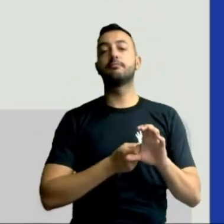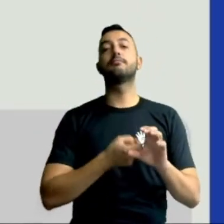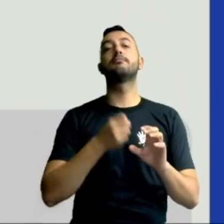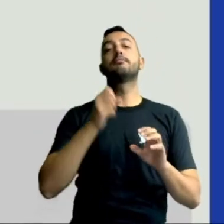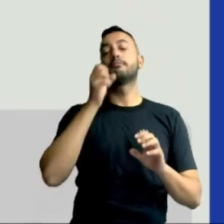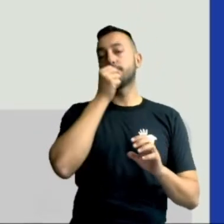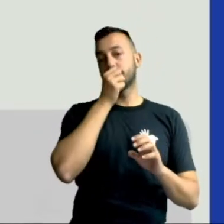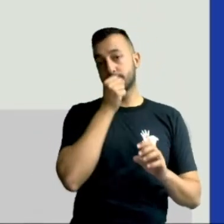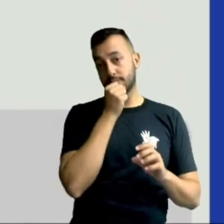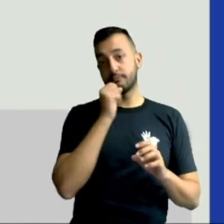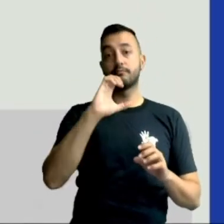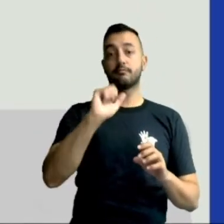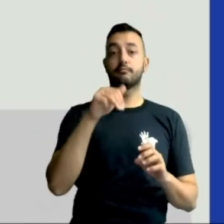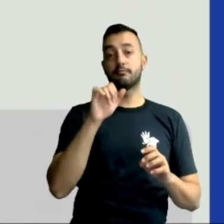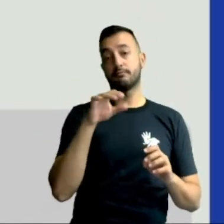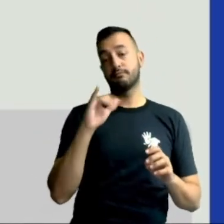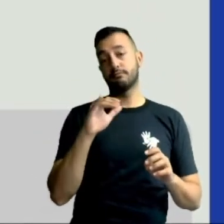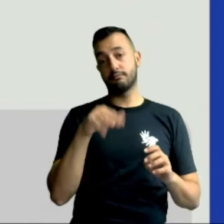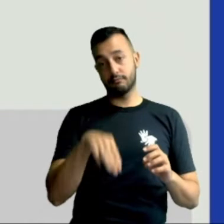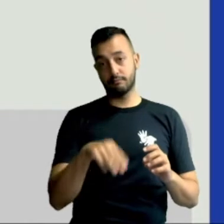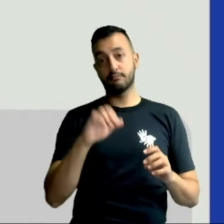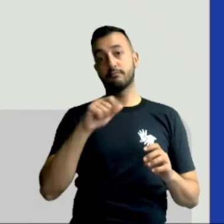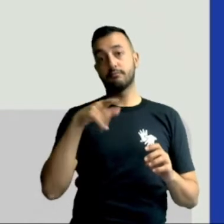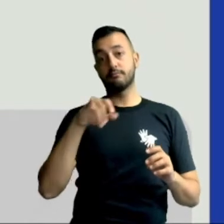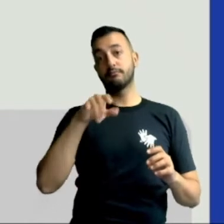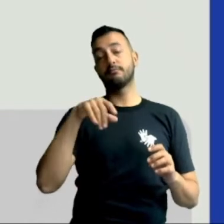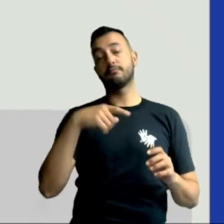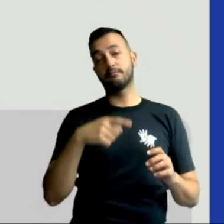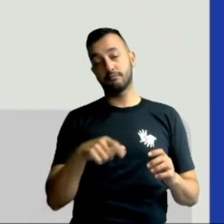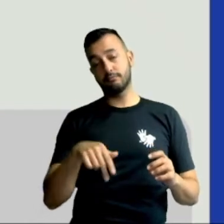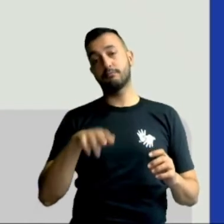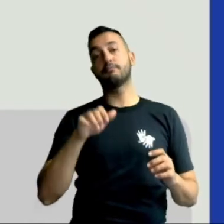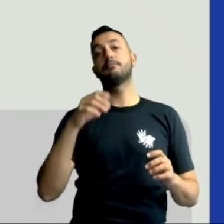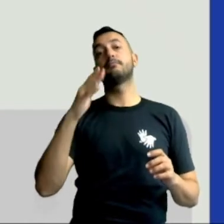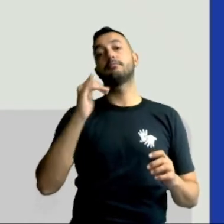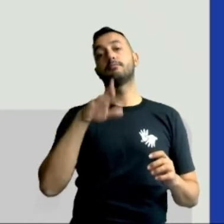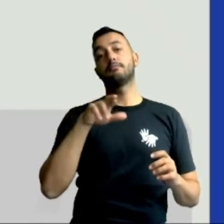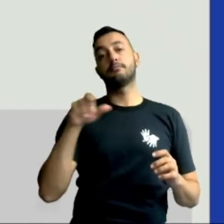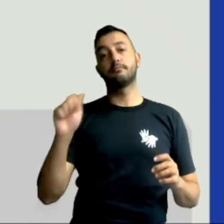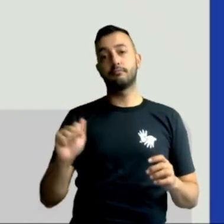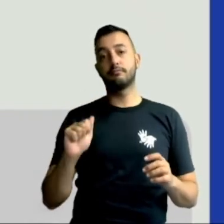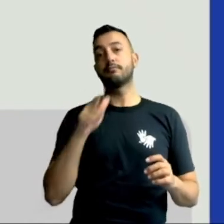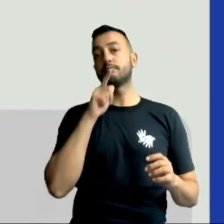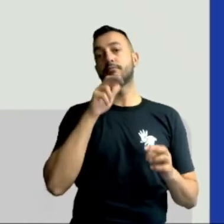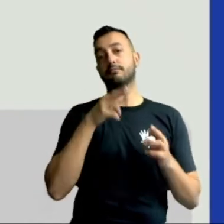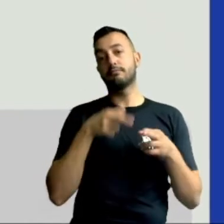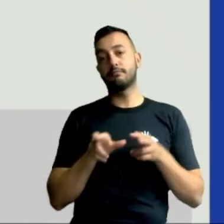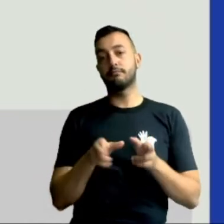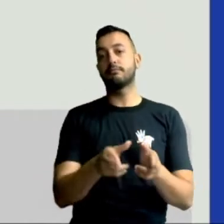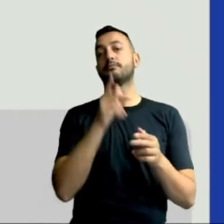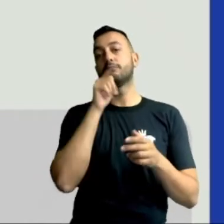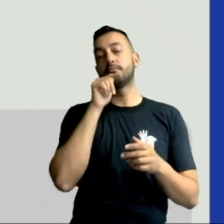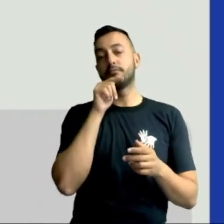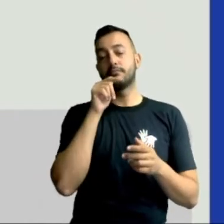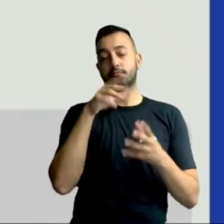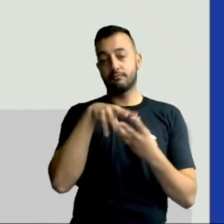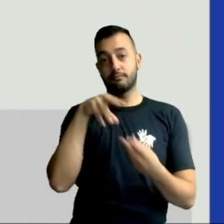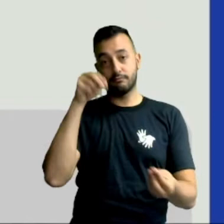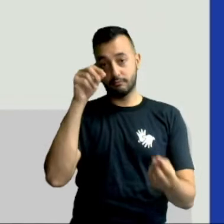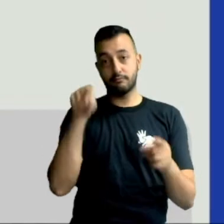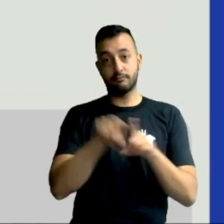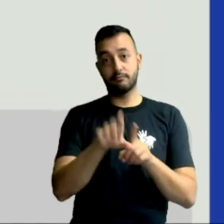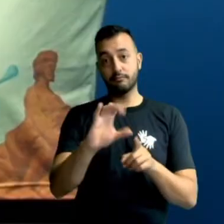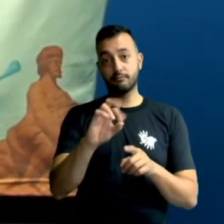Sairé, Camusim de São Félix, São Joaquim, Barra de Guabiraba, Riacho das Almas e Cortês. Então, tudo isso